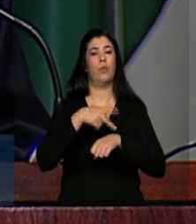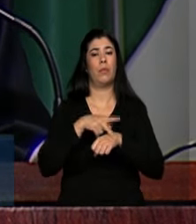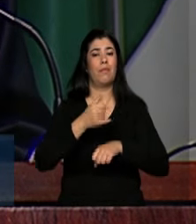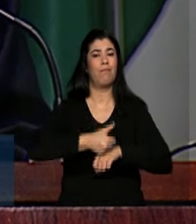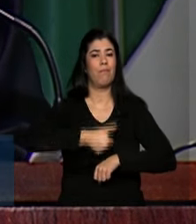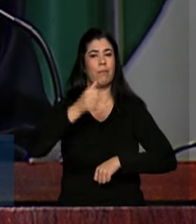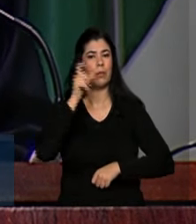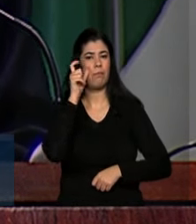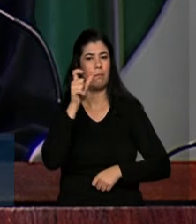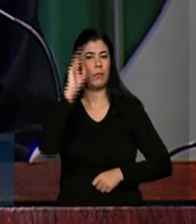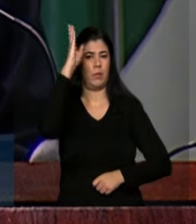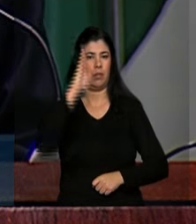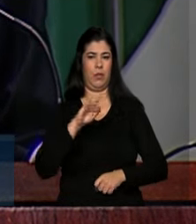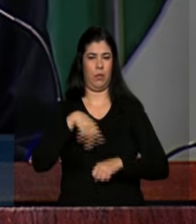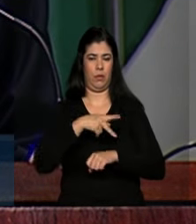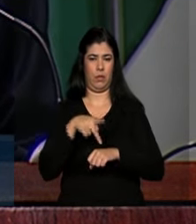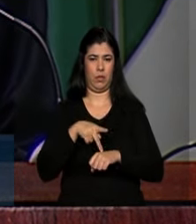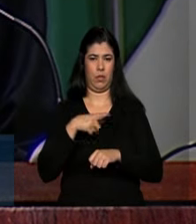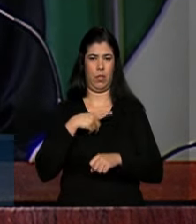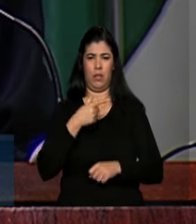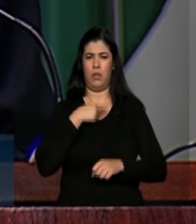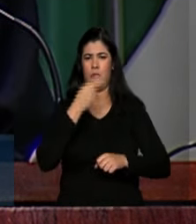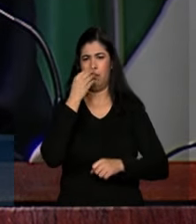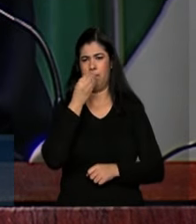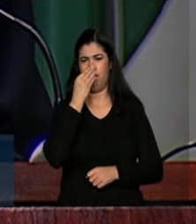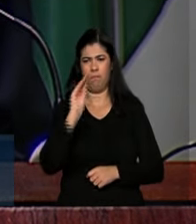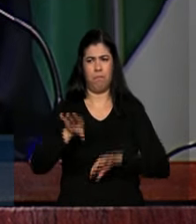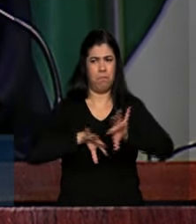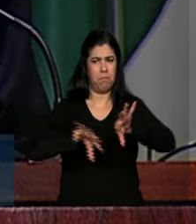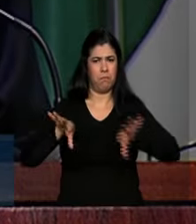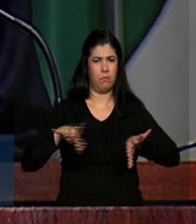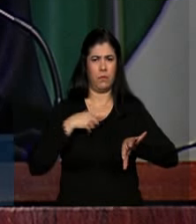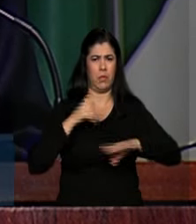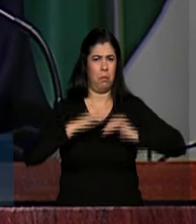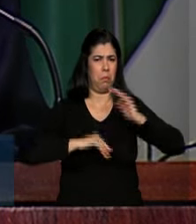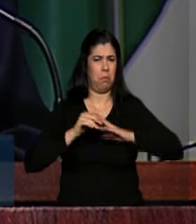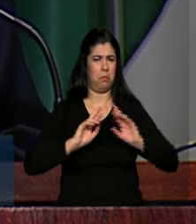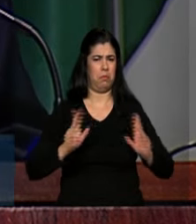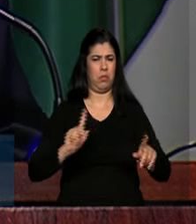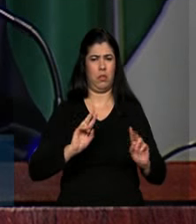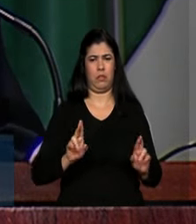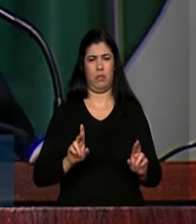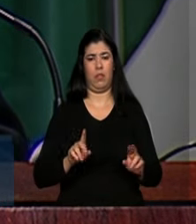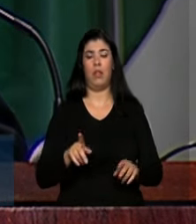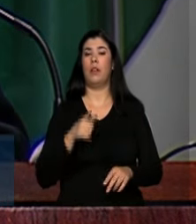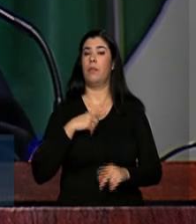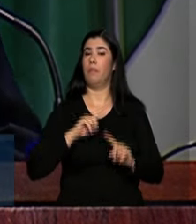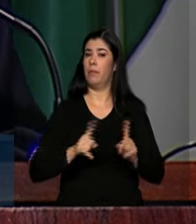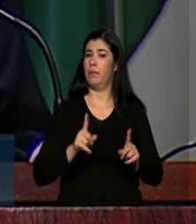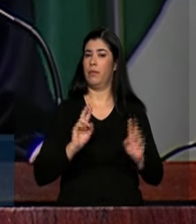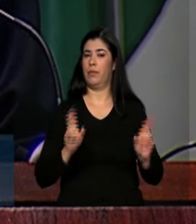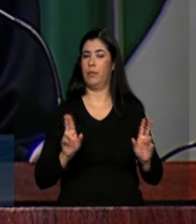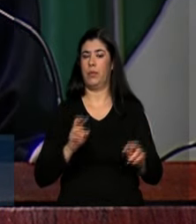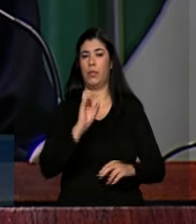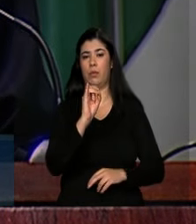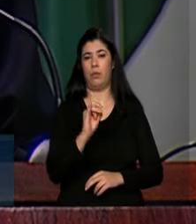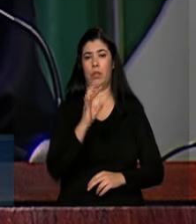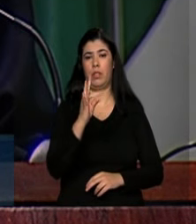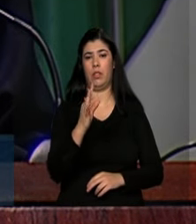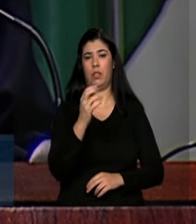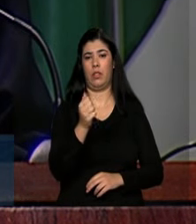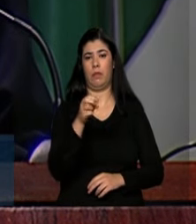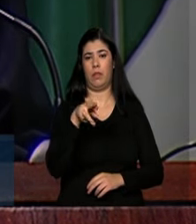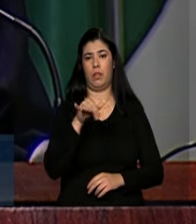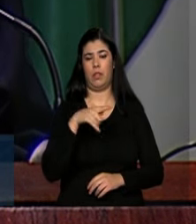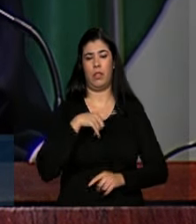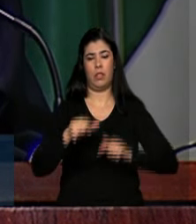melhor interesse nacional, sem exclusivismos, sem dogmatismos. O Itamaraty tem trabalhado também para manter